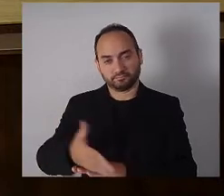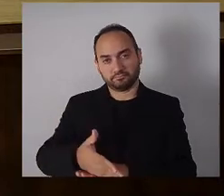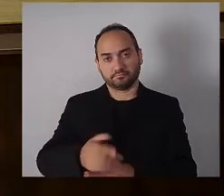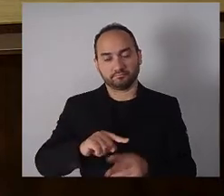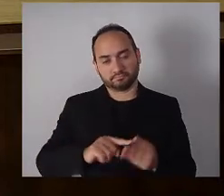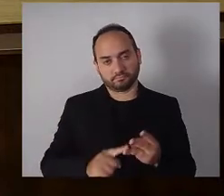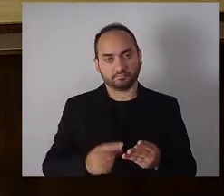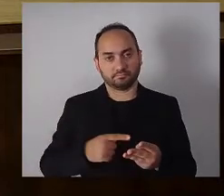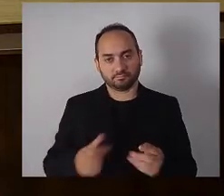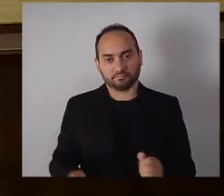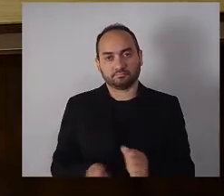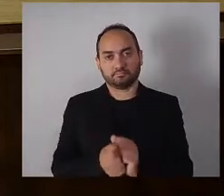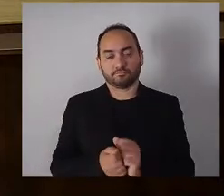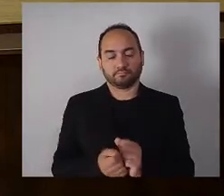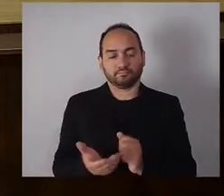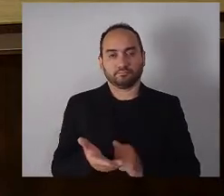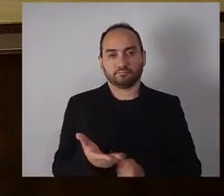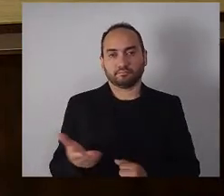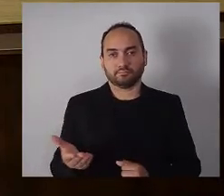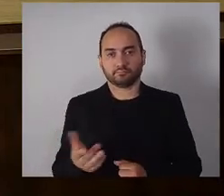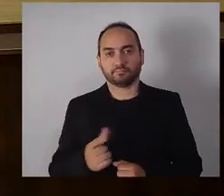tipo, acordo